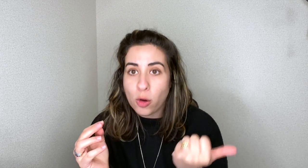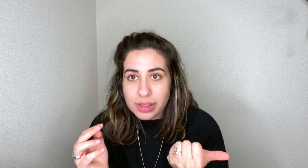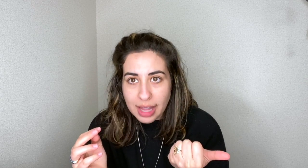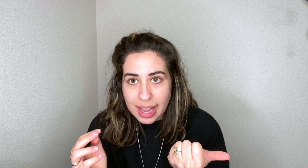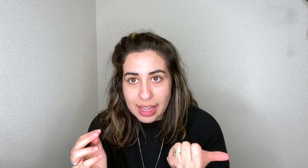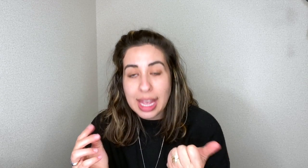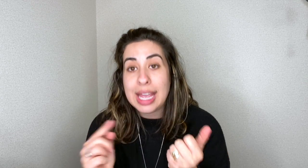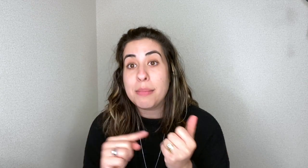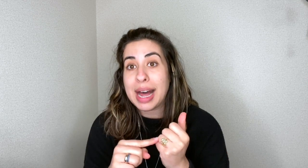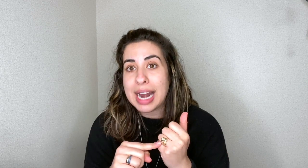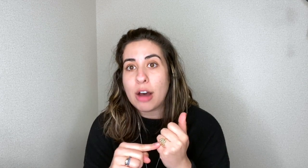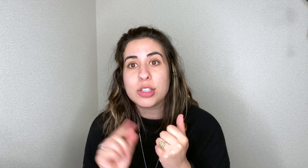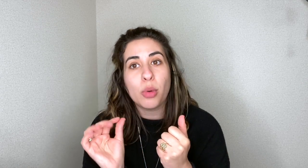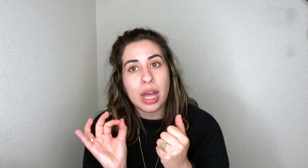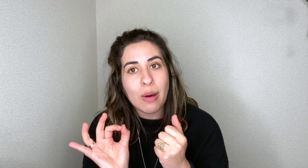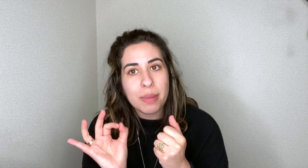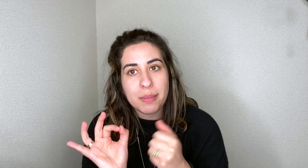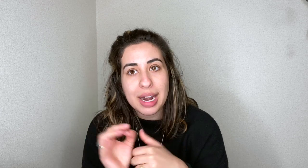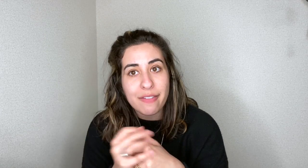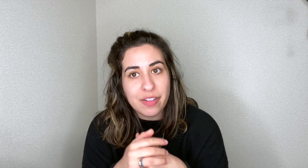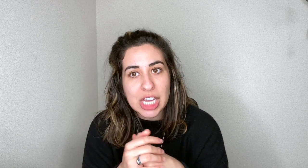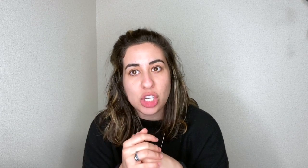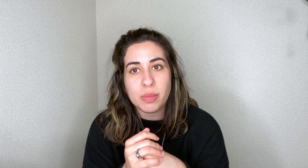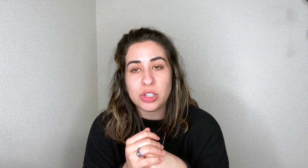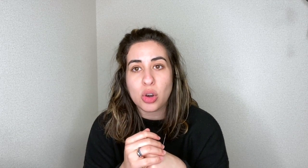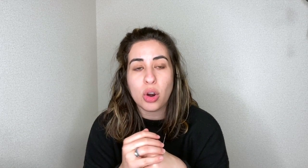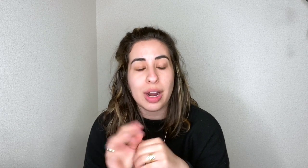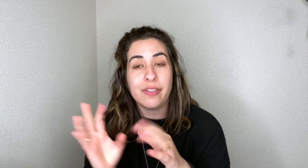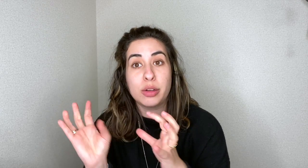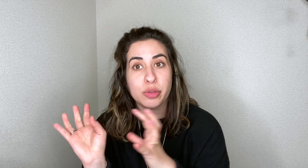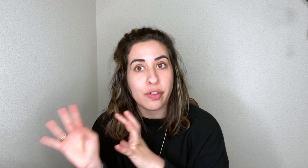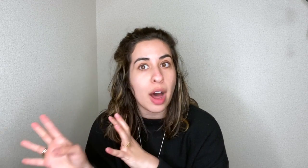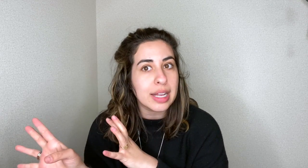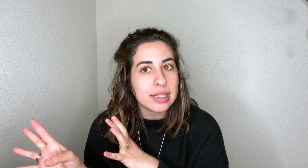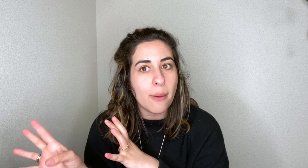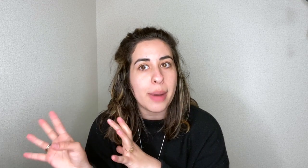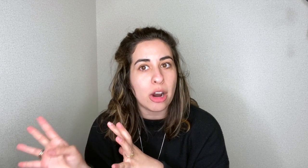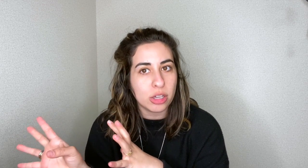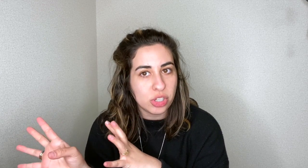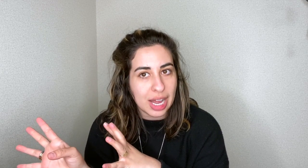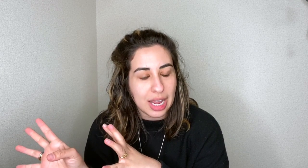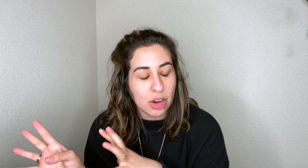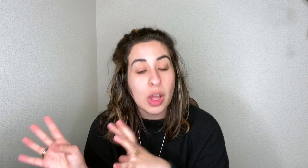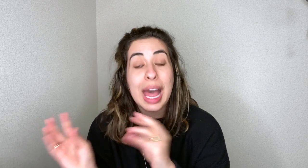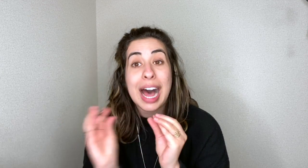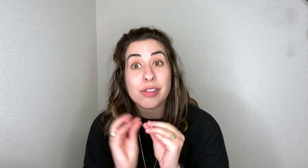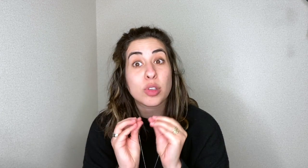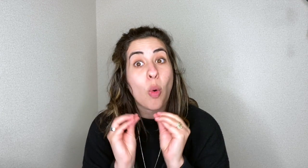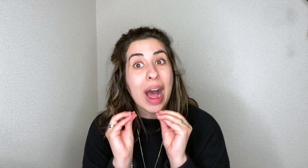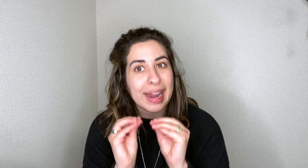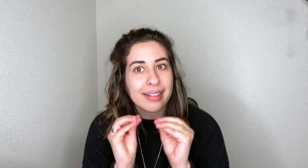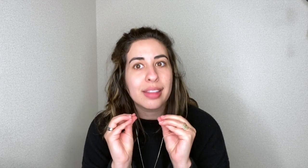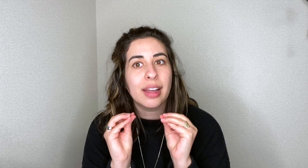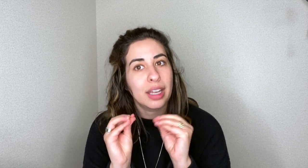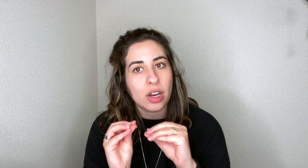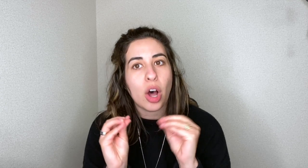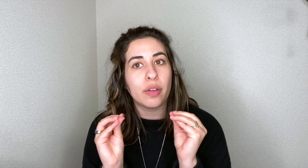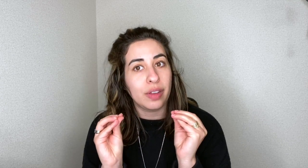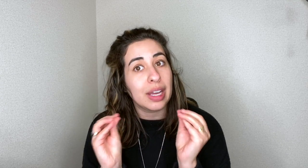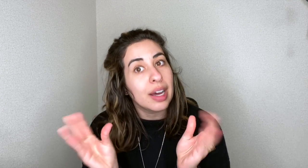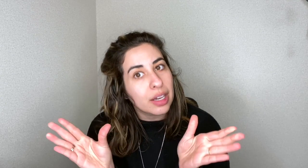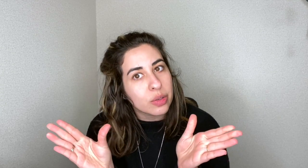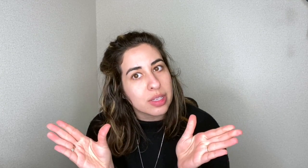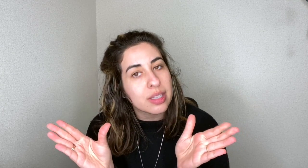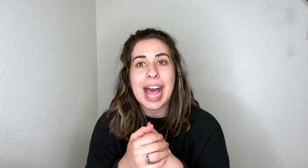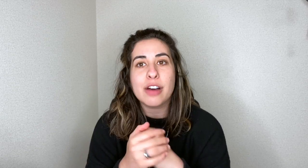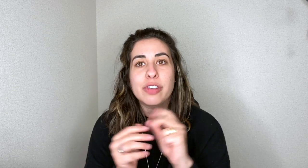Inclusive, ontem, em Manaus, morreu a primeira vítima de coronavírus fora de São Paulo, Rio de Janeiro, aos